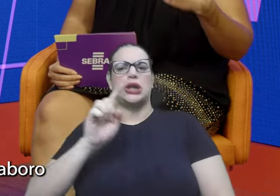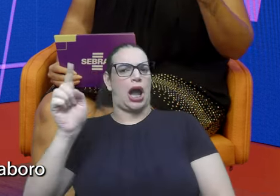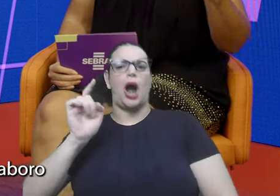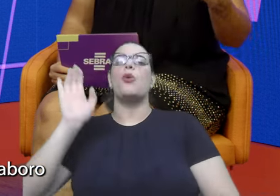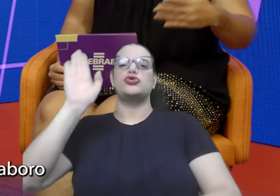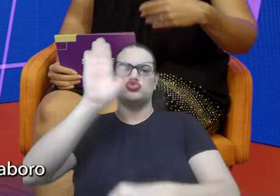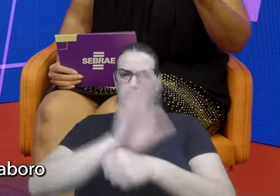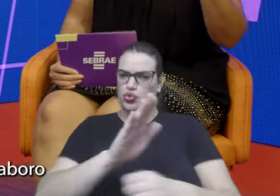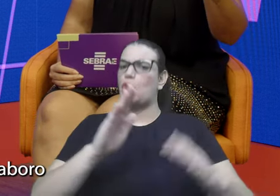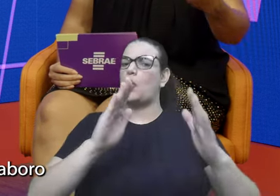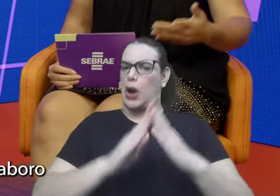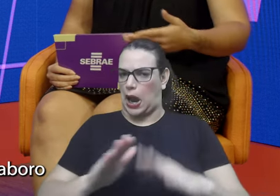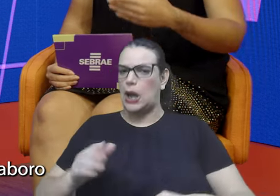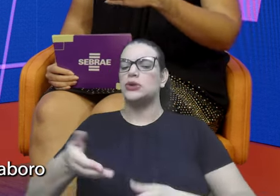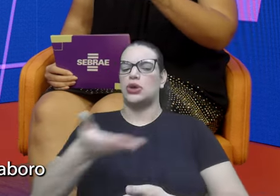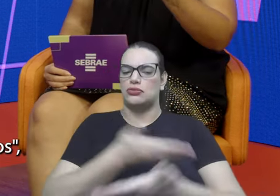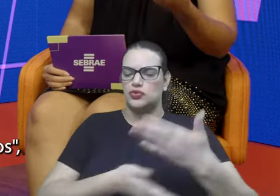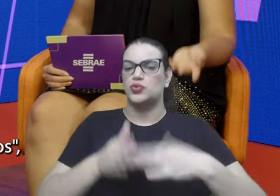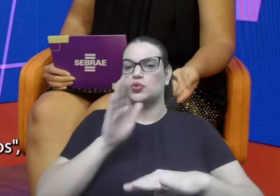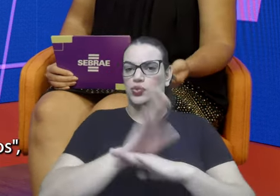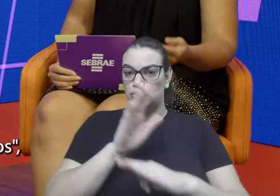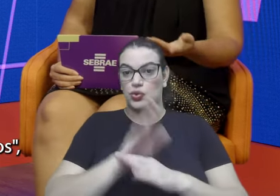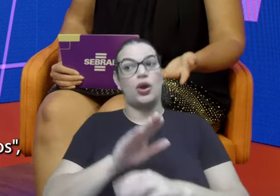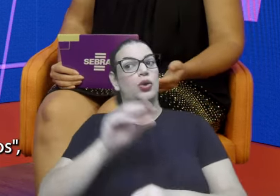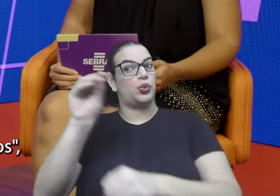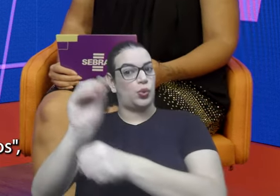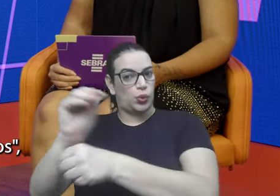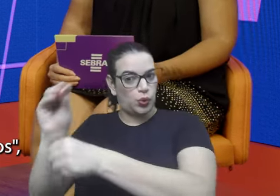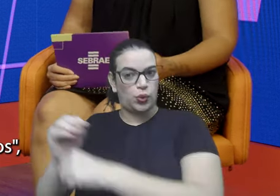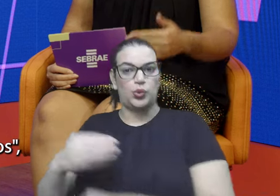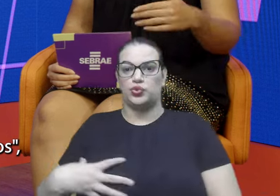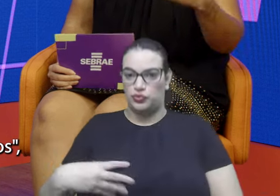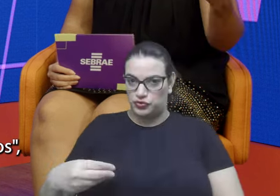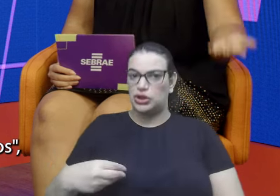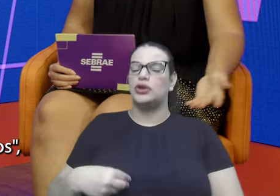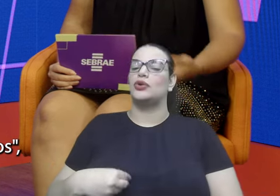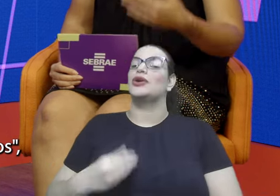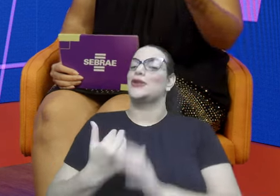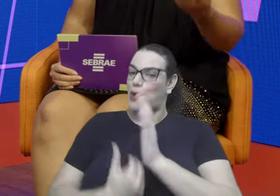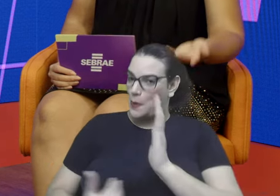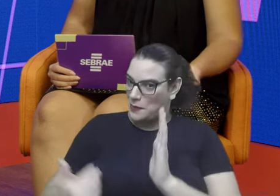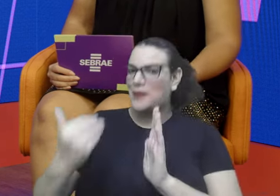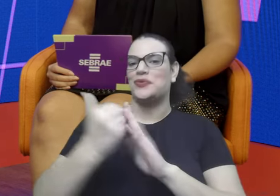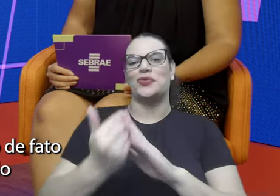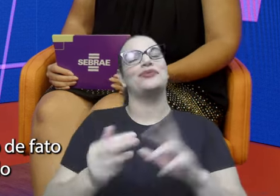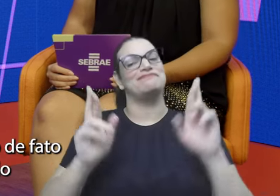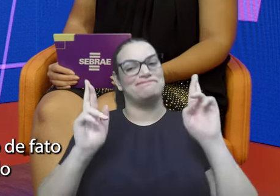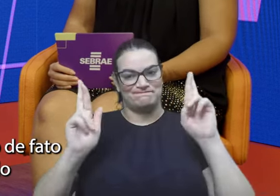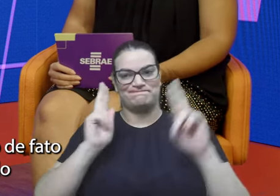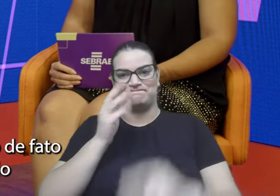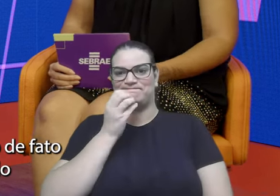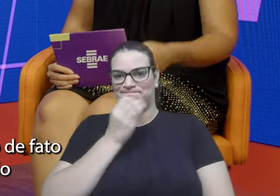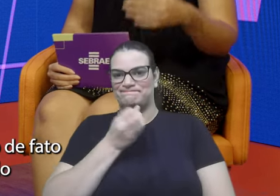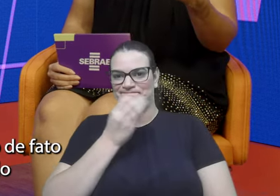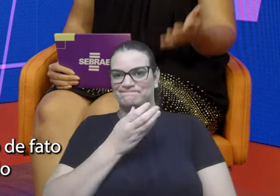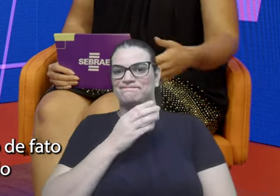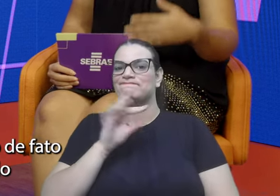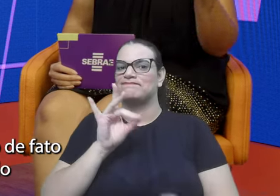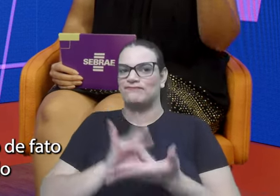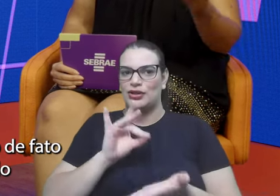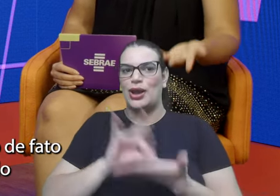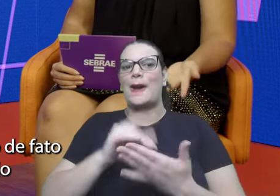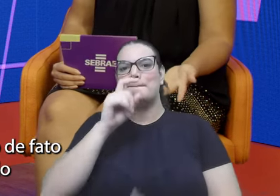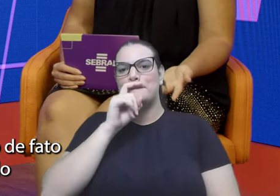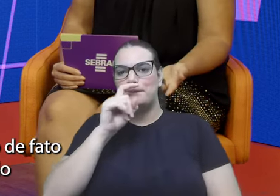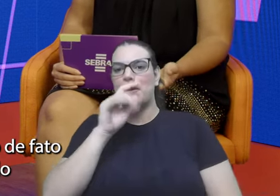eu eu ajudo em casa eu colaboro principalmente com os filhos E isso tem crescido Ainda bem né a gente tem visto pais